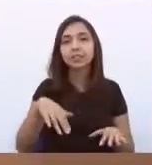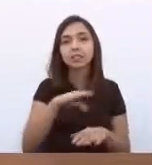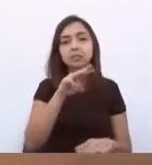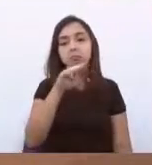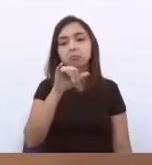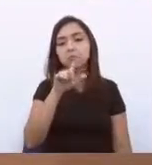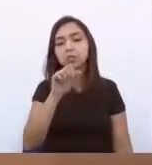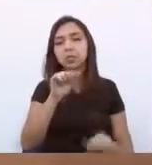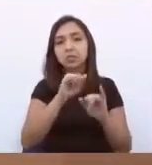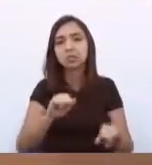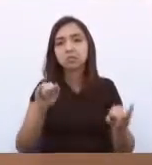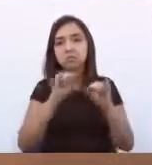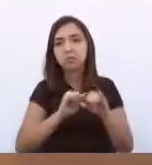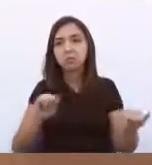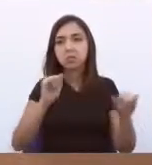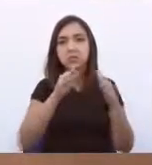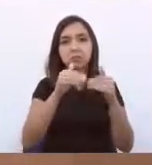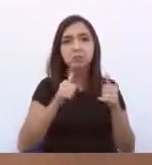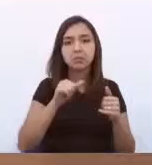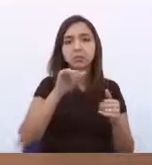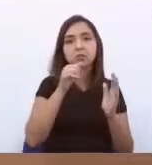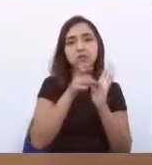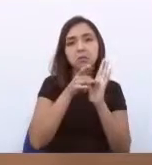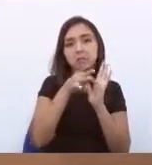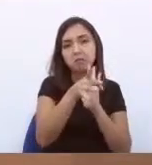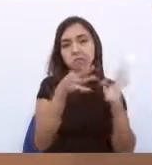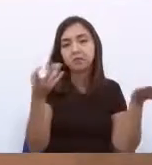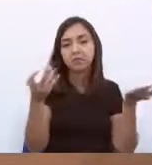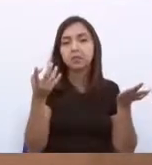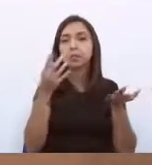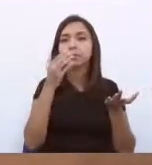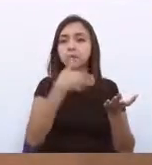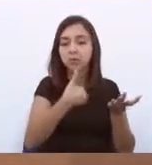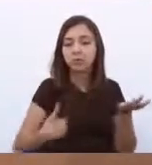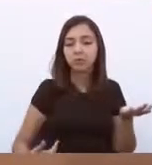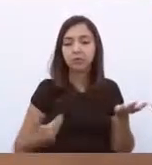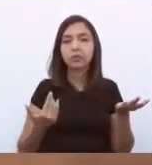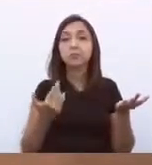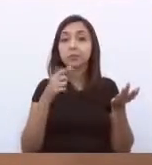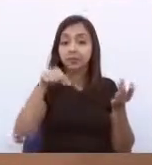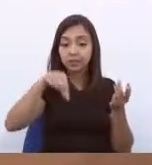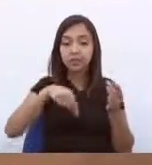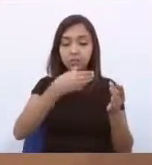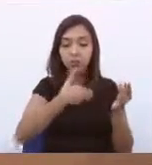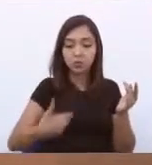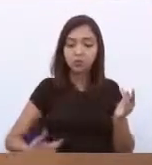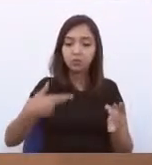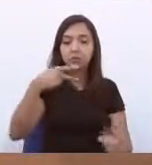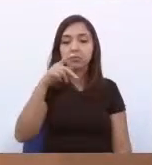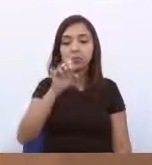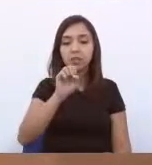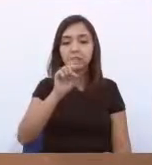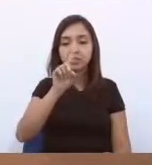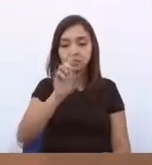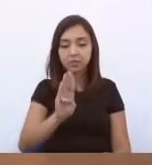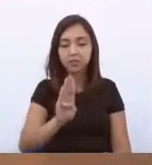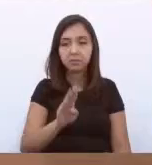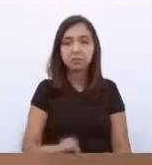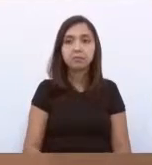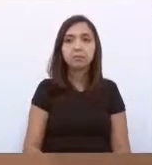mídia pedindo impeachment, pedindo afastamento do governador. Não, é um governo do PSDB